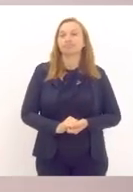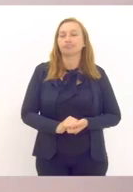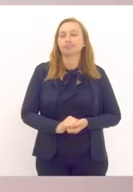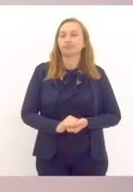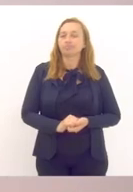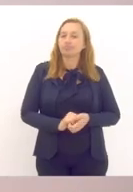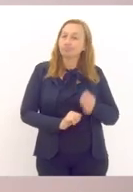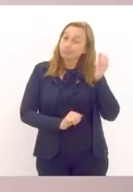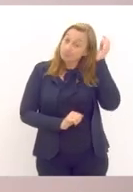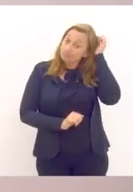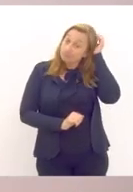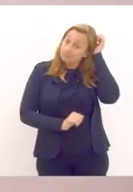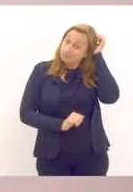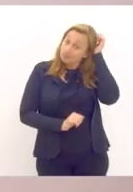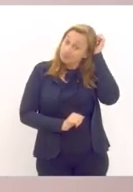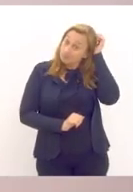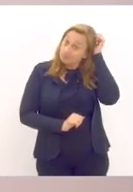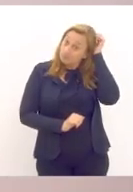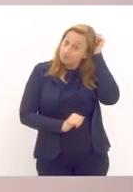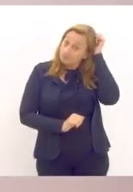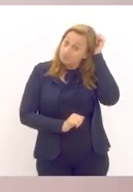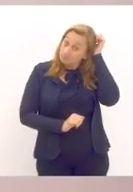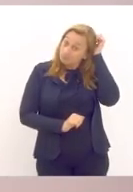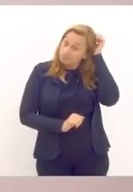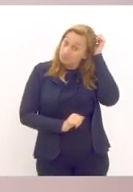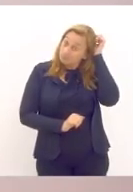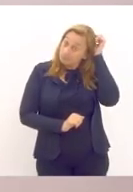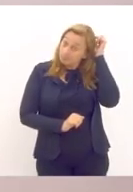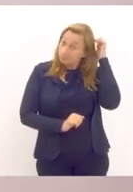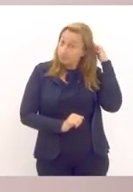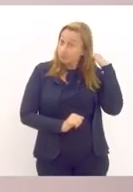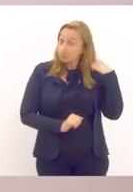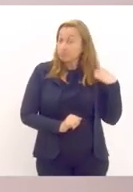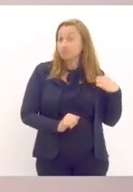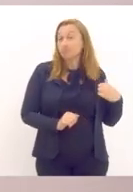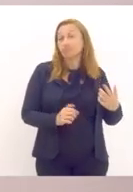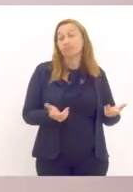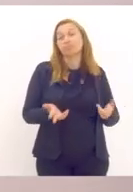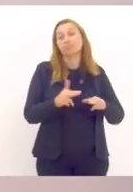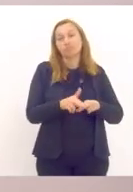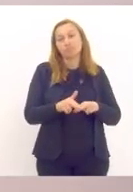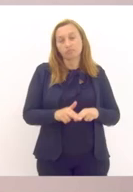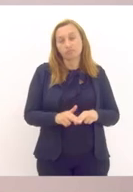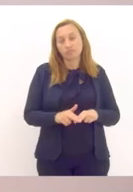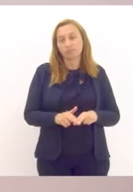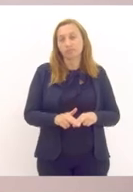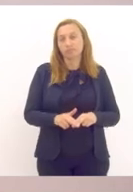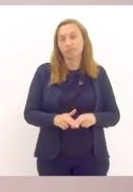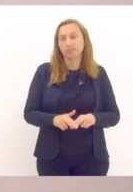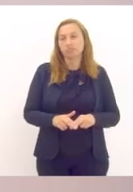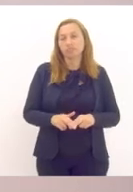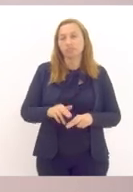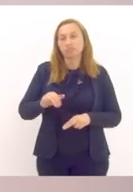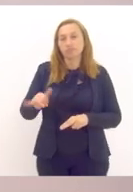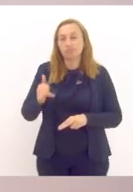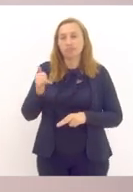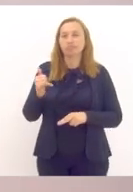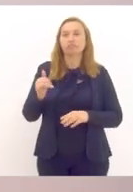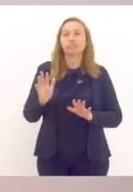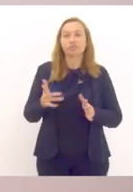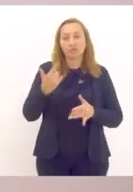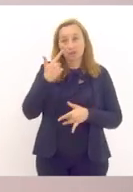E isso por conta de uma decisão para se atuar contra a inflação. O que nós já estamos vendo esse ano? A